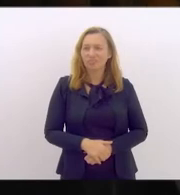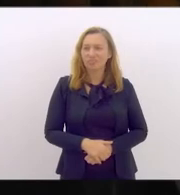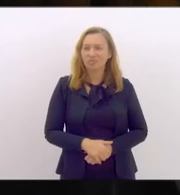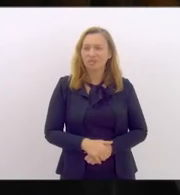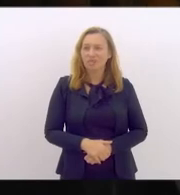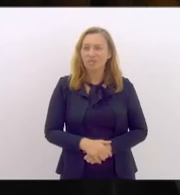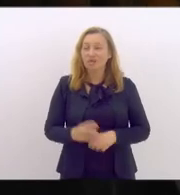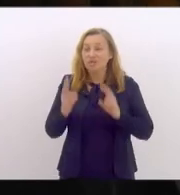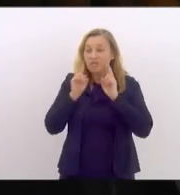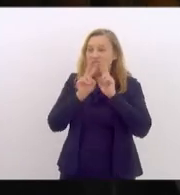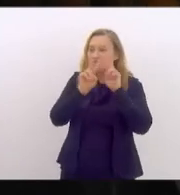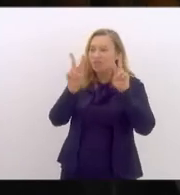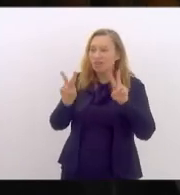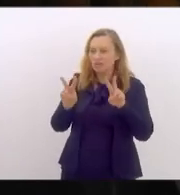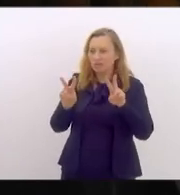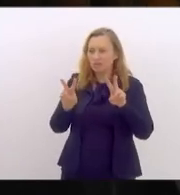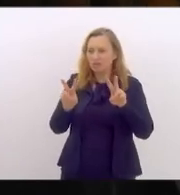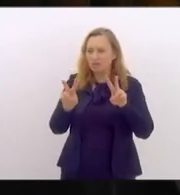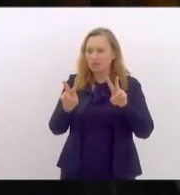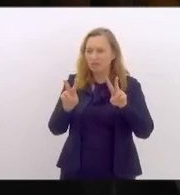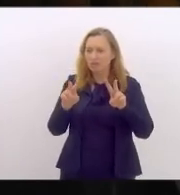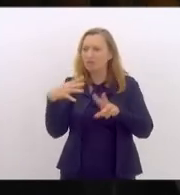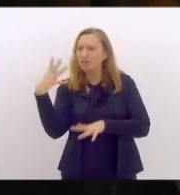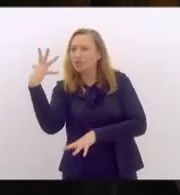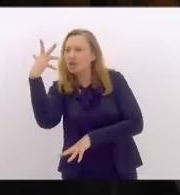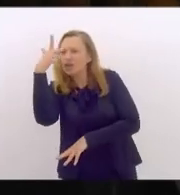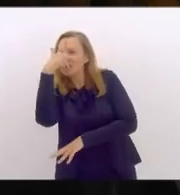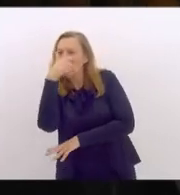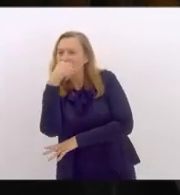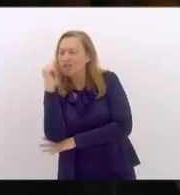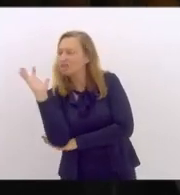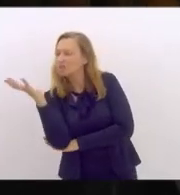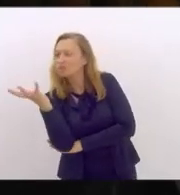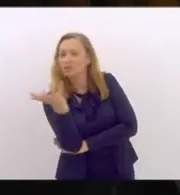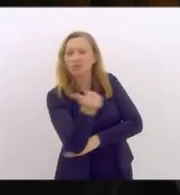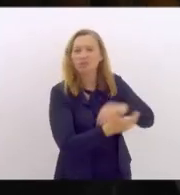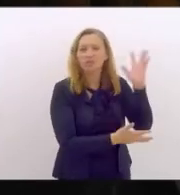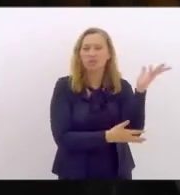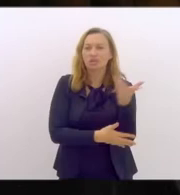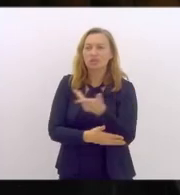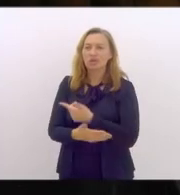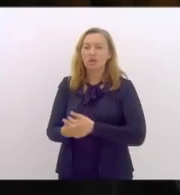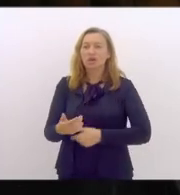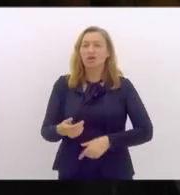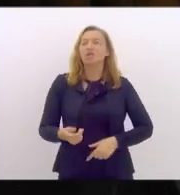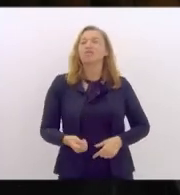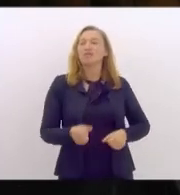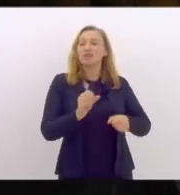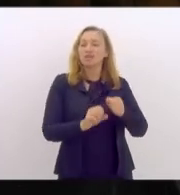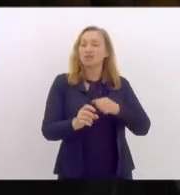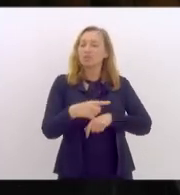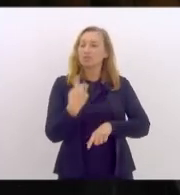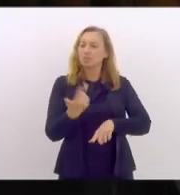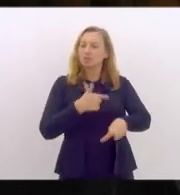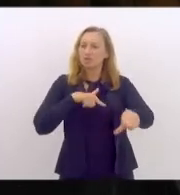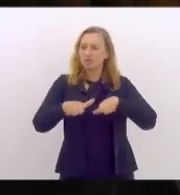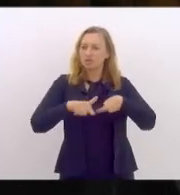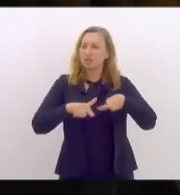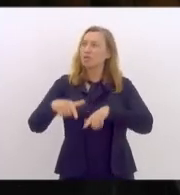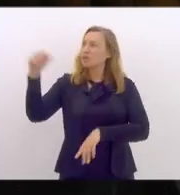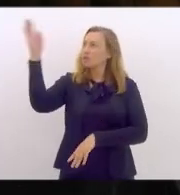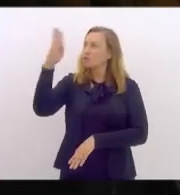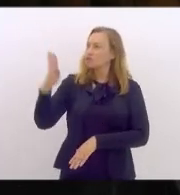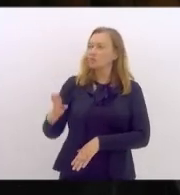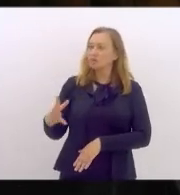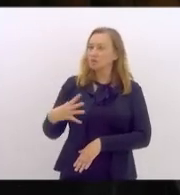o teu vulto sagrado compreendemos o nosso dever e o Brasil por seus